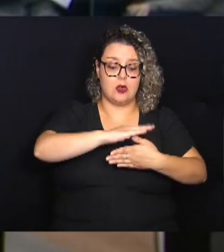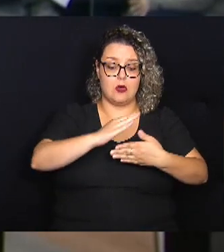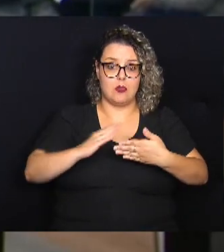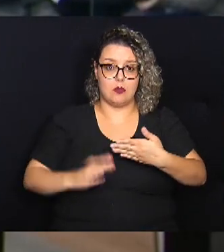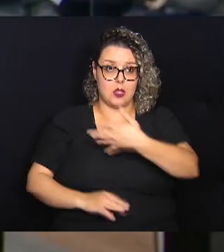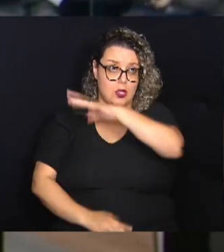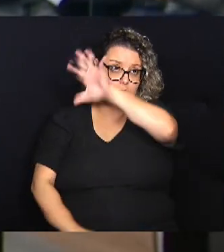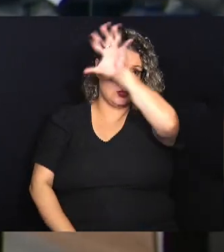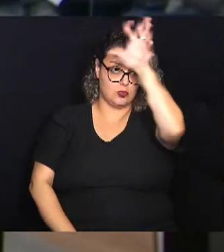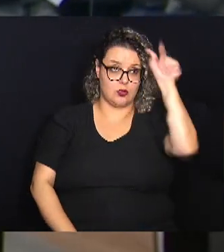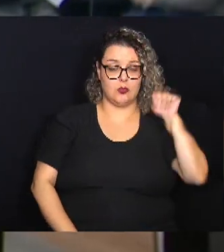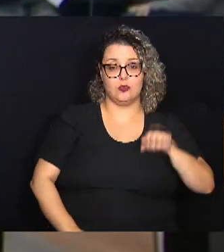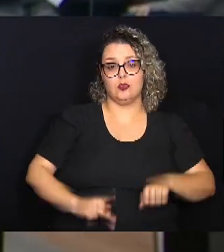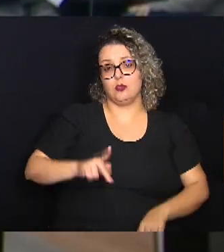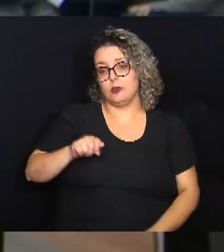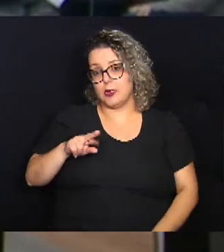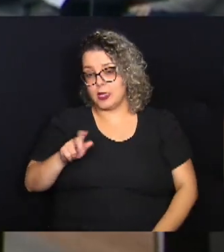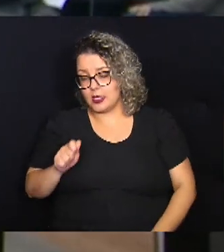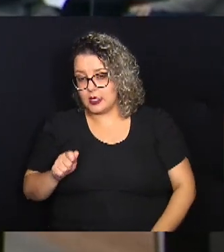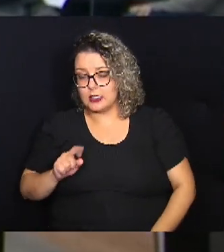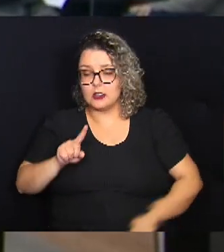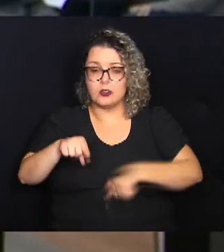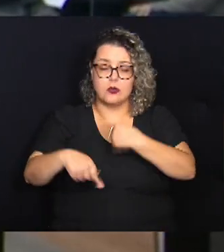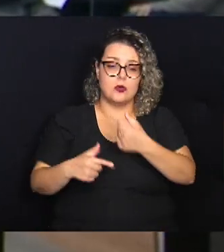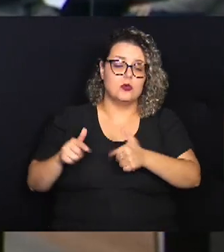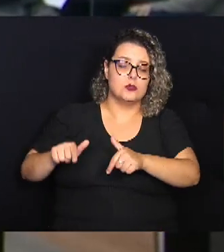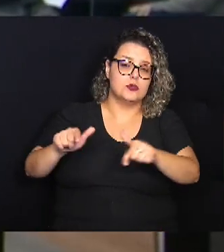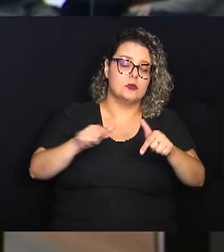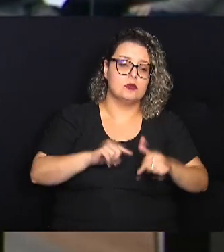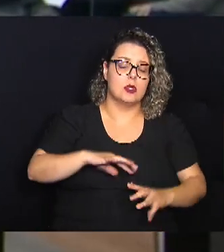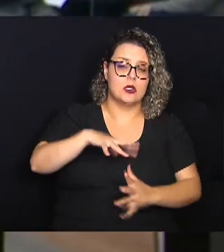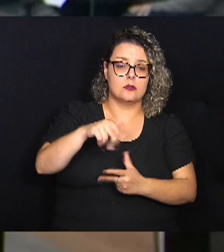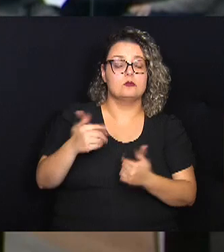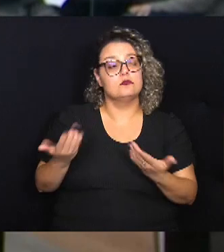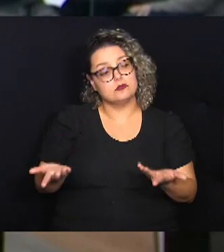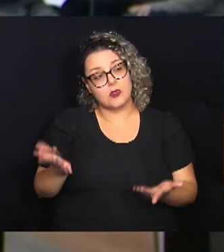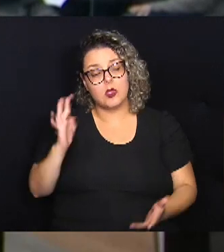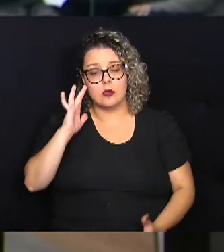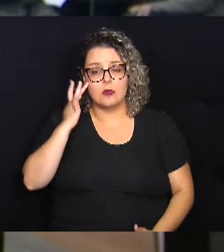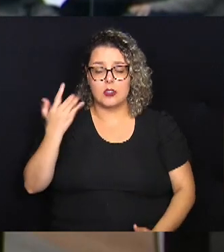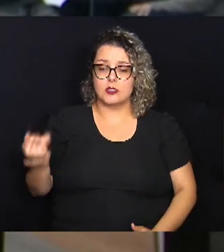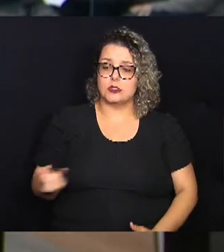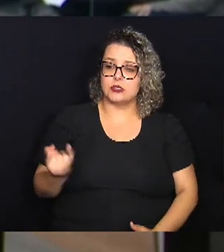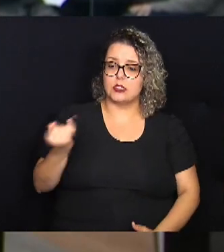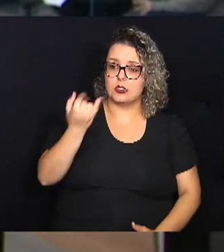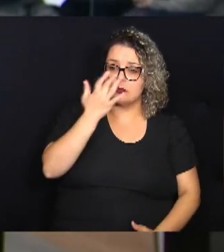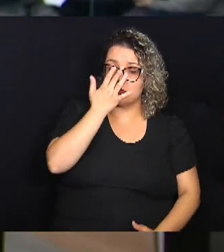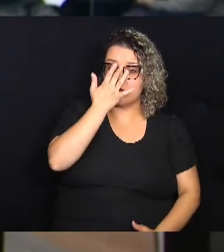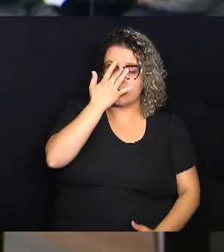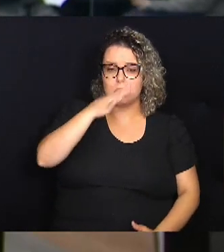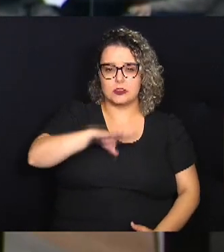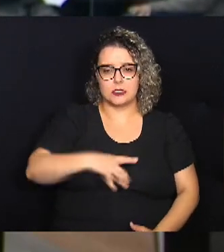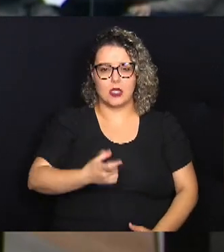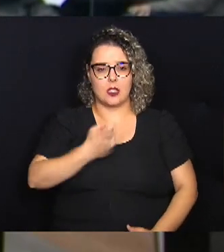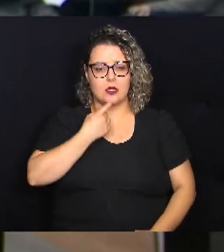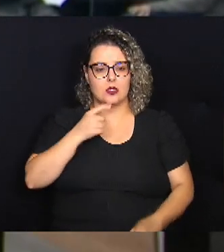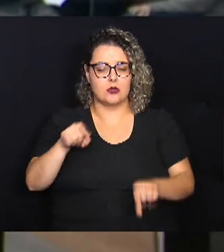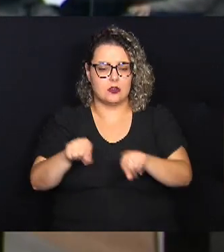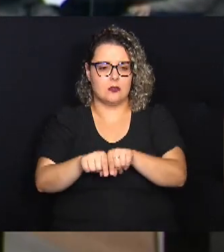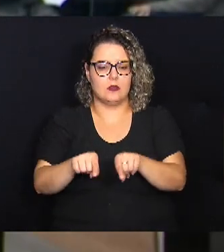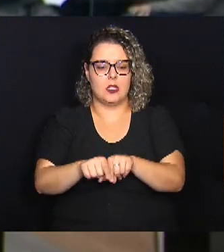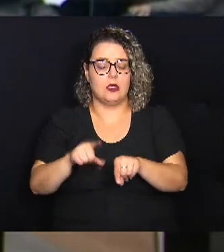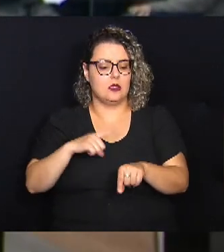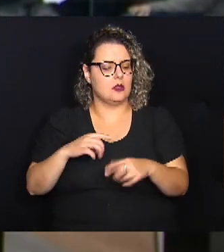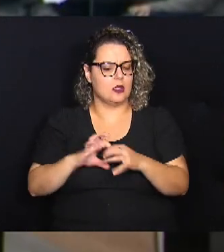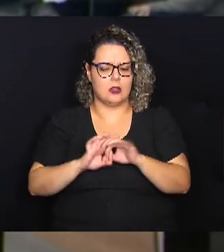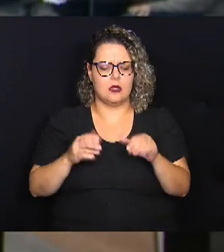no Pará, em outros lugares do mundo. Então eu achei muito interessante a cidade de Campinas também colocar à